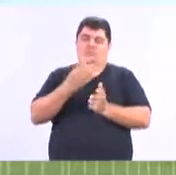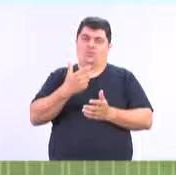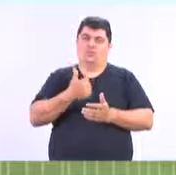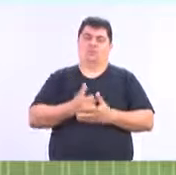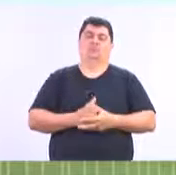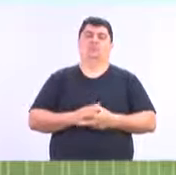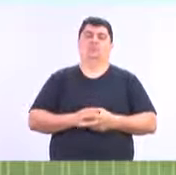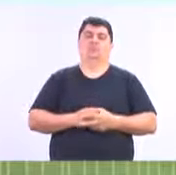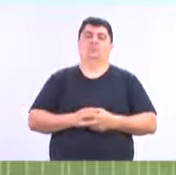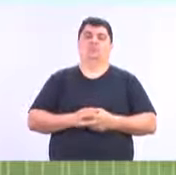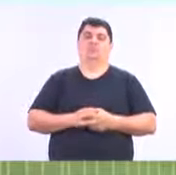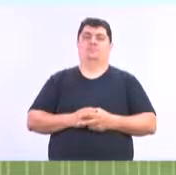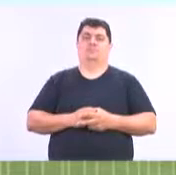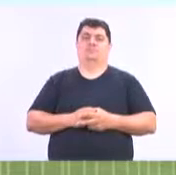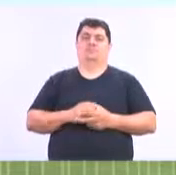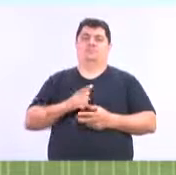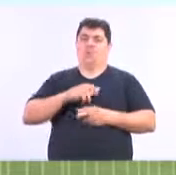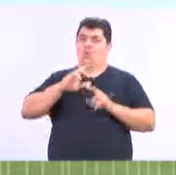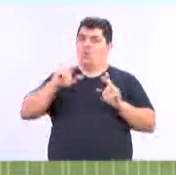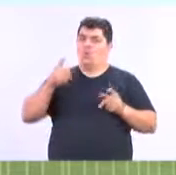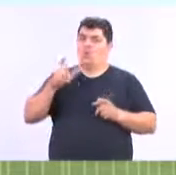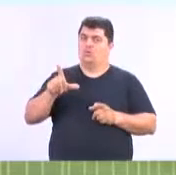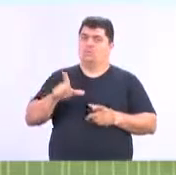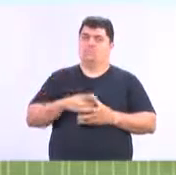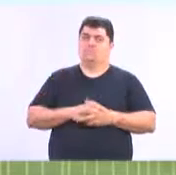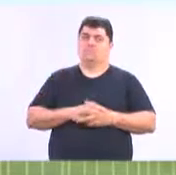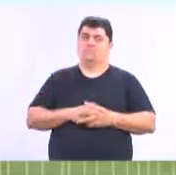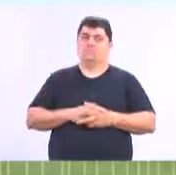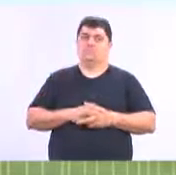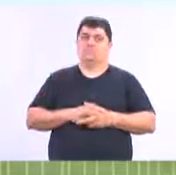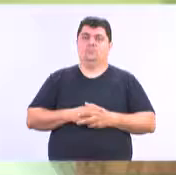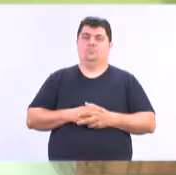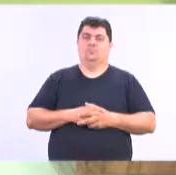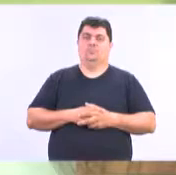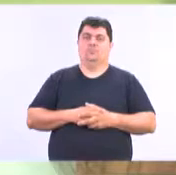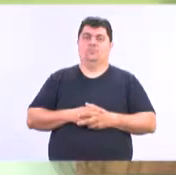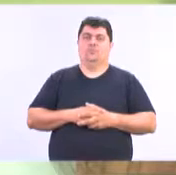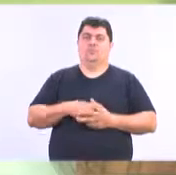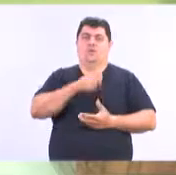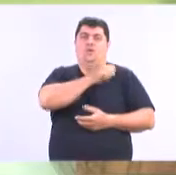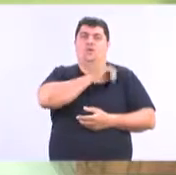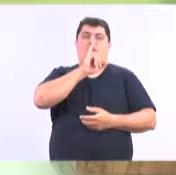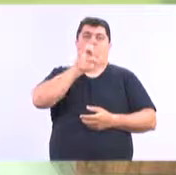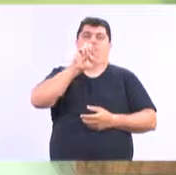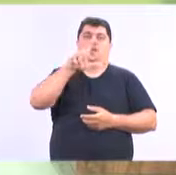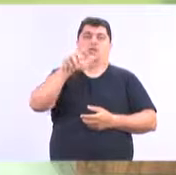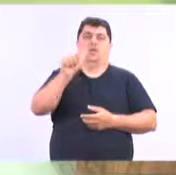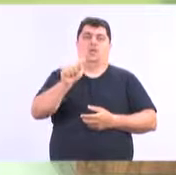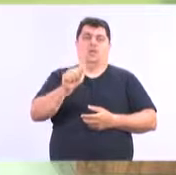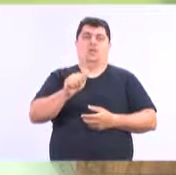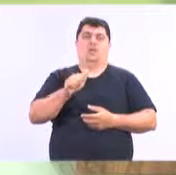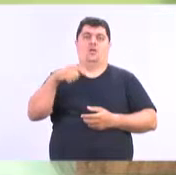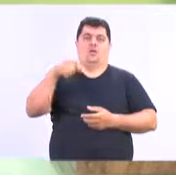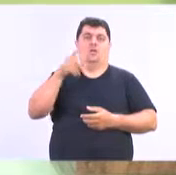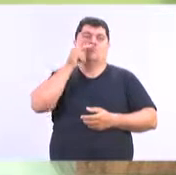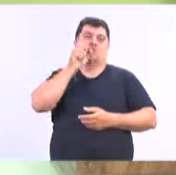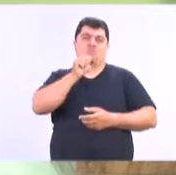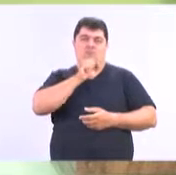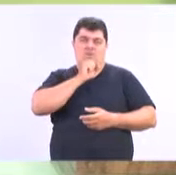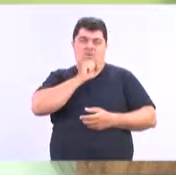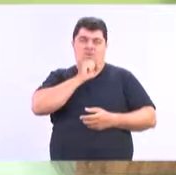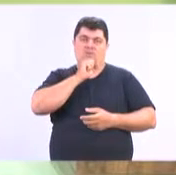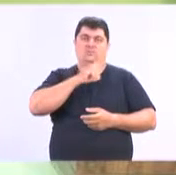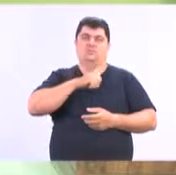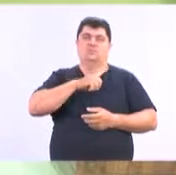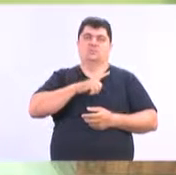interessante as definições. Tem mais definição da primeira questão, professora? Temos mais definição. A aluna Ieda, daqui da Zona Norte de Porto Velho,